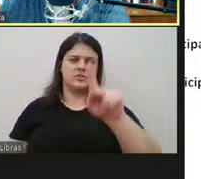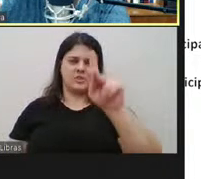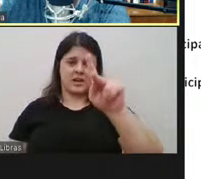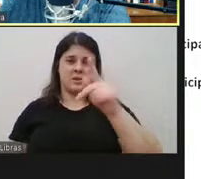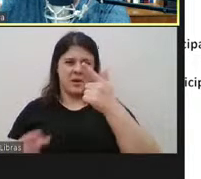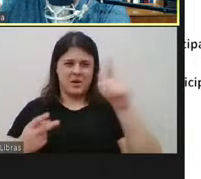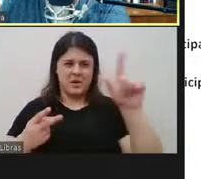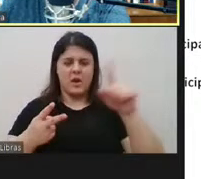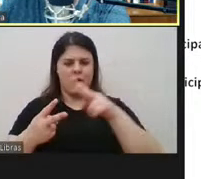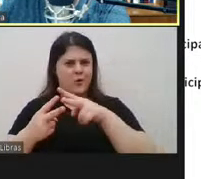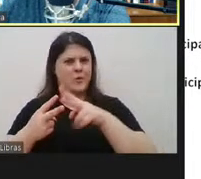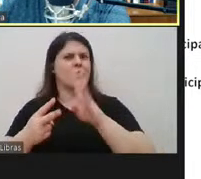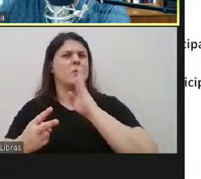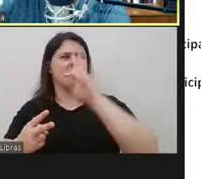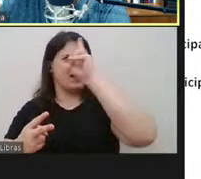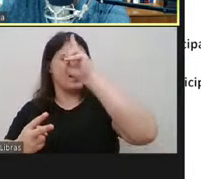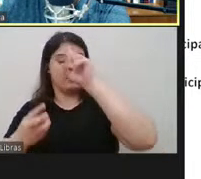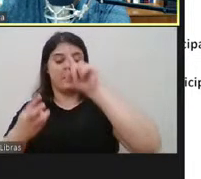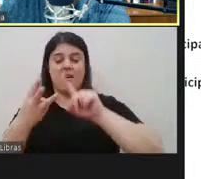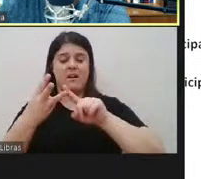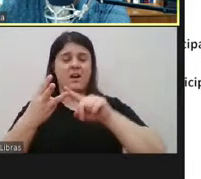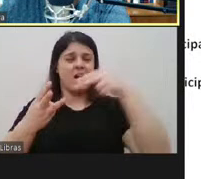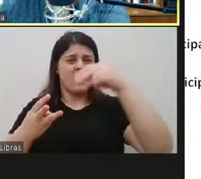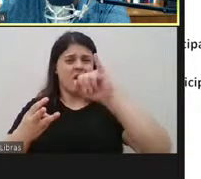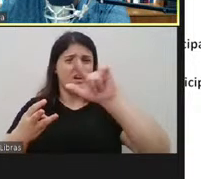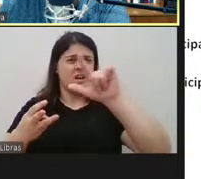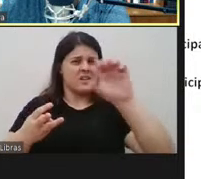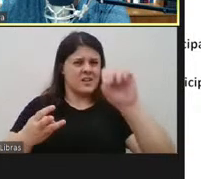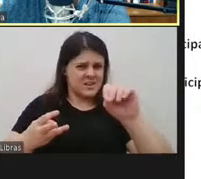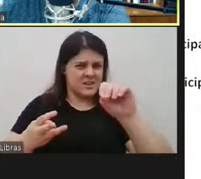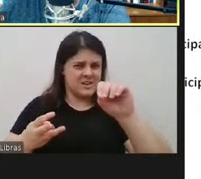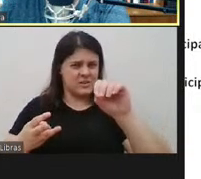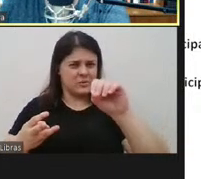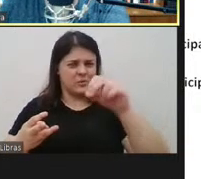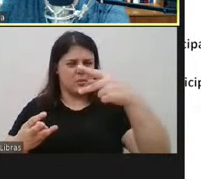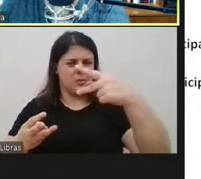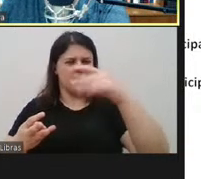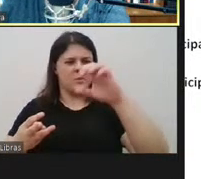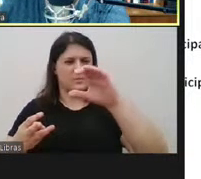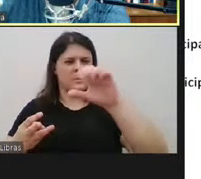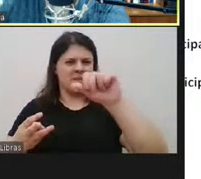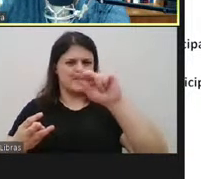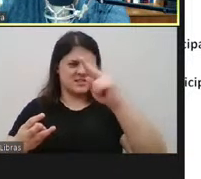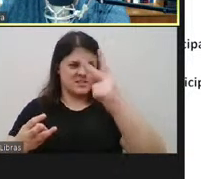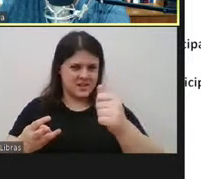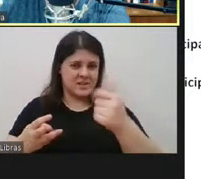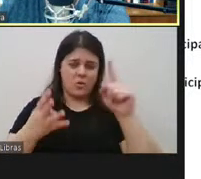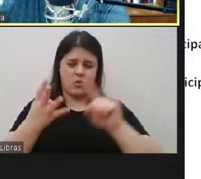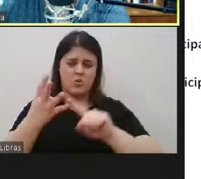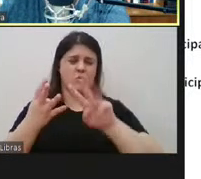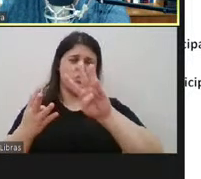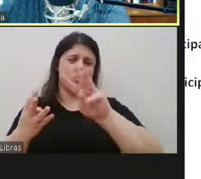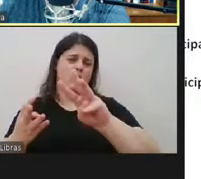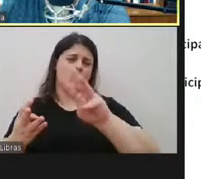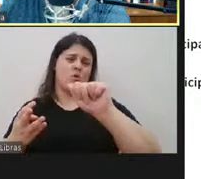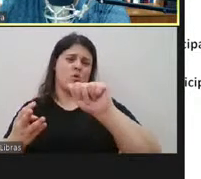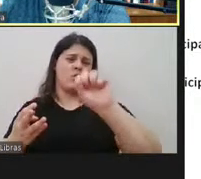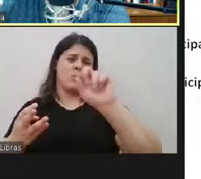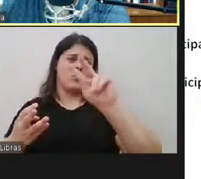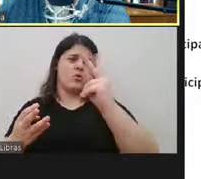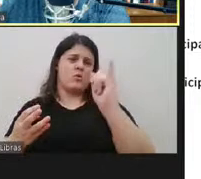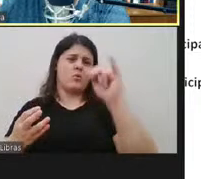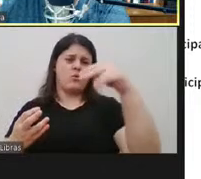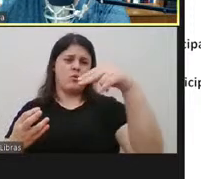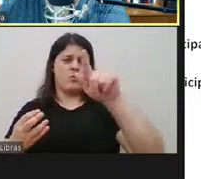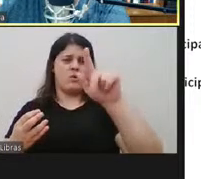Peçanha por exemplo o mesmo terá uma vaga memória de quem foi o Washington Luiz né ou seja o Brasil tem um histórico de